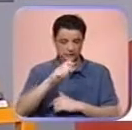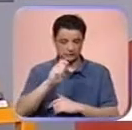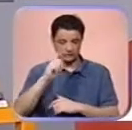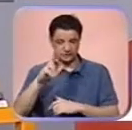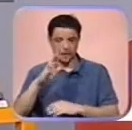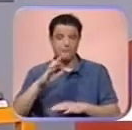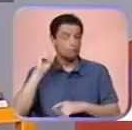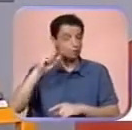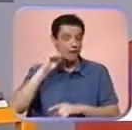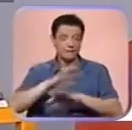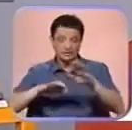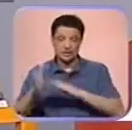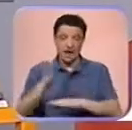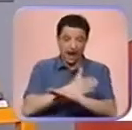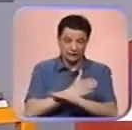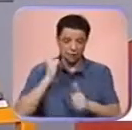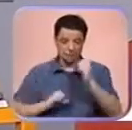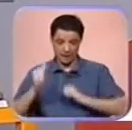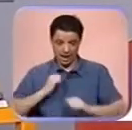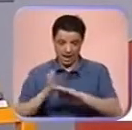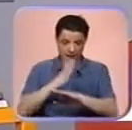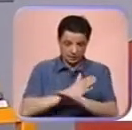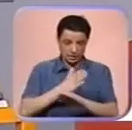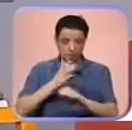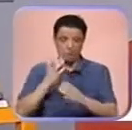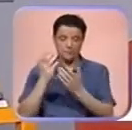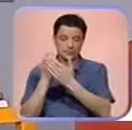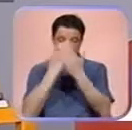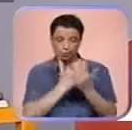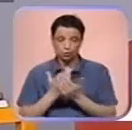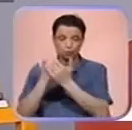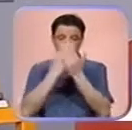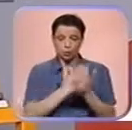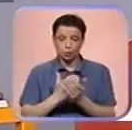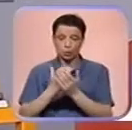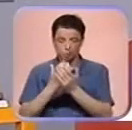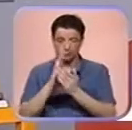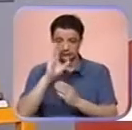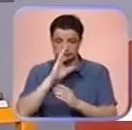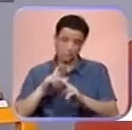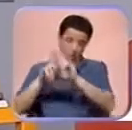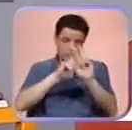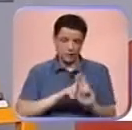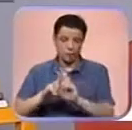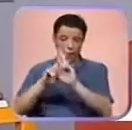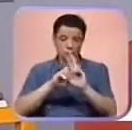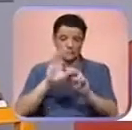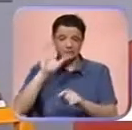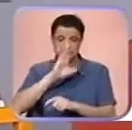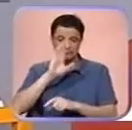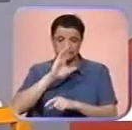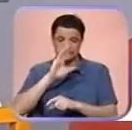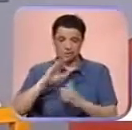fazer o estudo pré-operatório para poder esclarecer o doente se, no caso concreto dele, é possível fazer e se o resultado